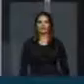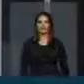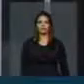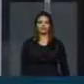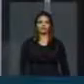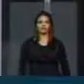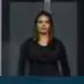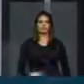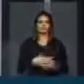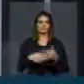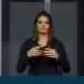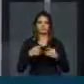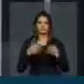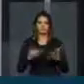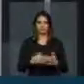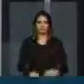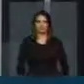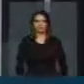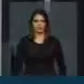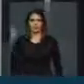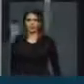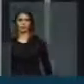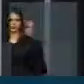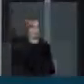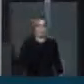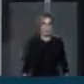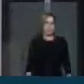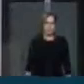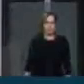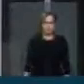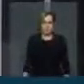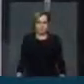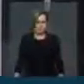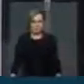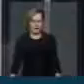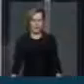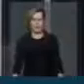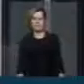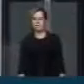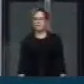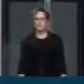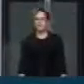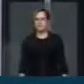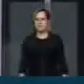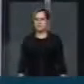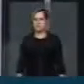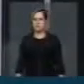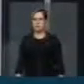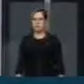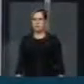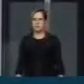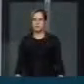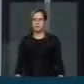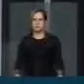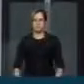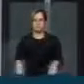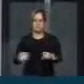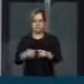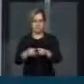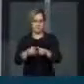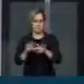vez melhores oferecidos a população pois o grande gargalo o carro